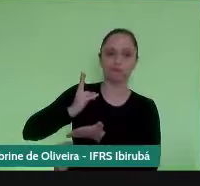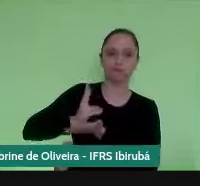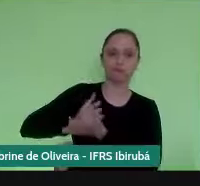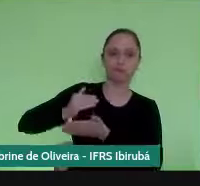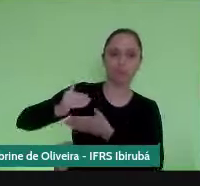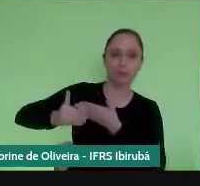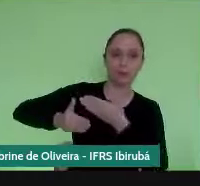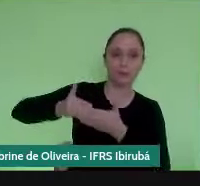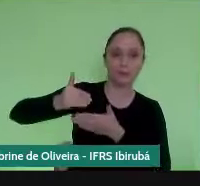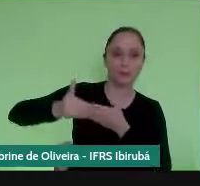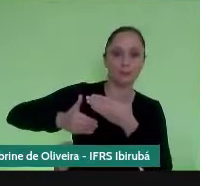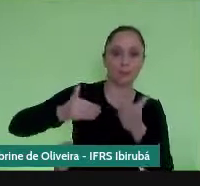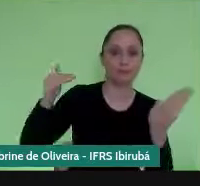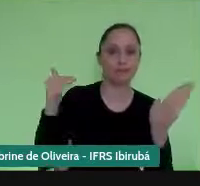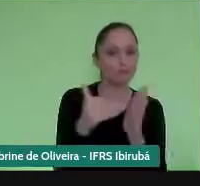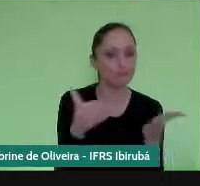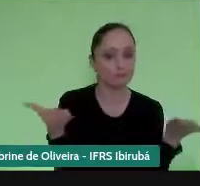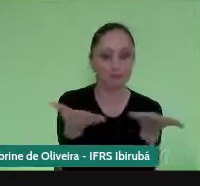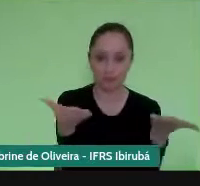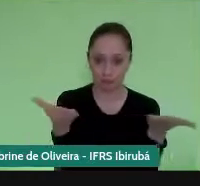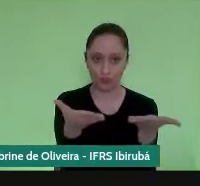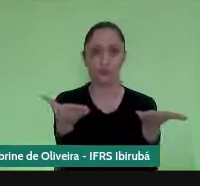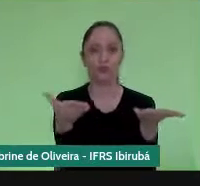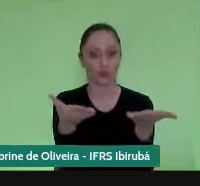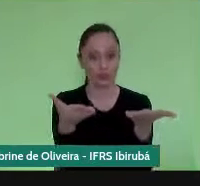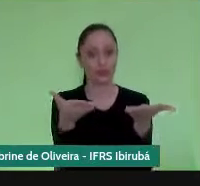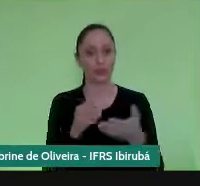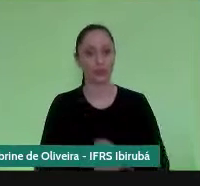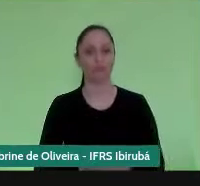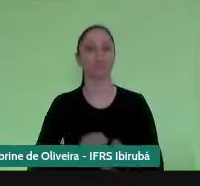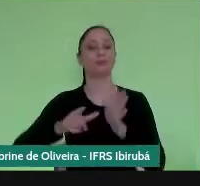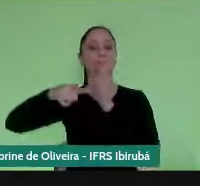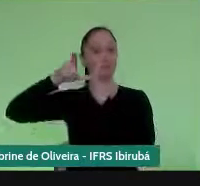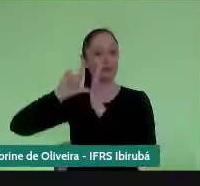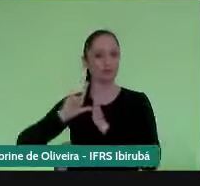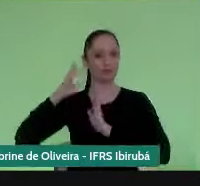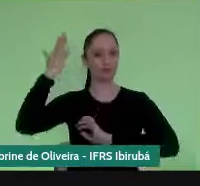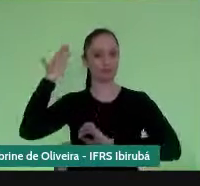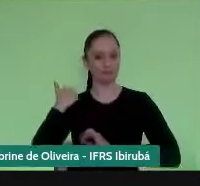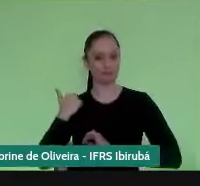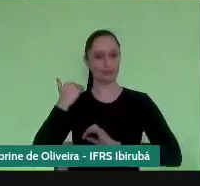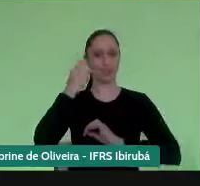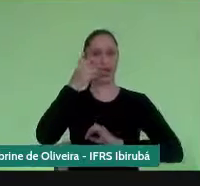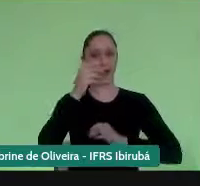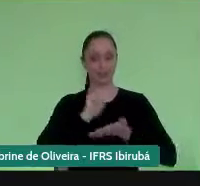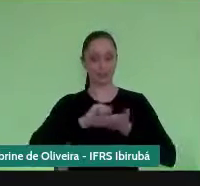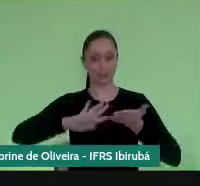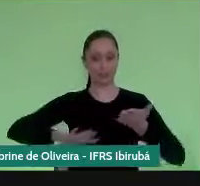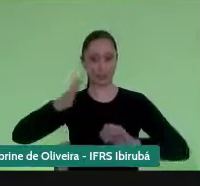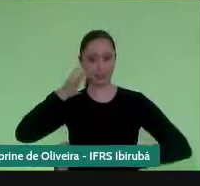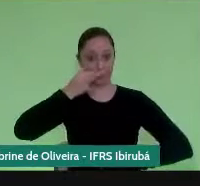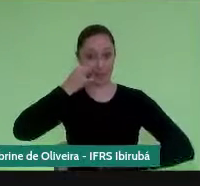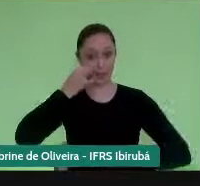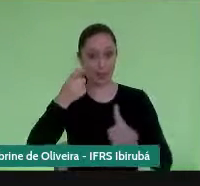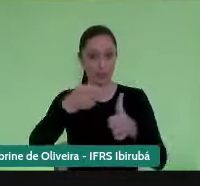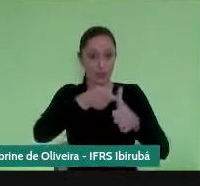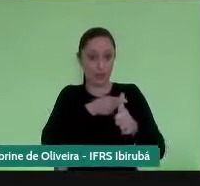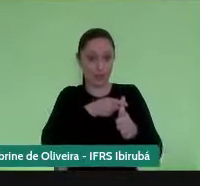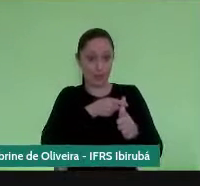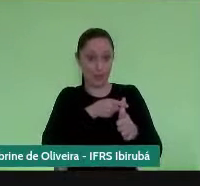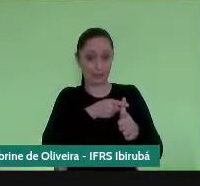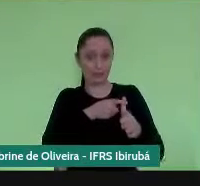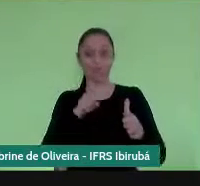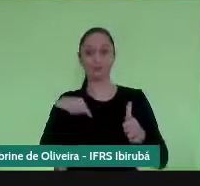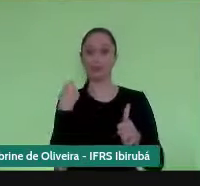atual. Desde o primeiro momento, quando as atividades presenciais foram suspensas, as